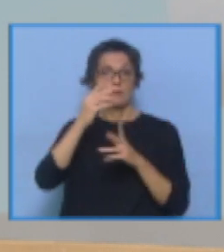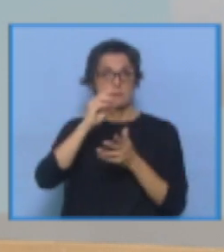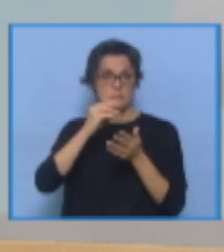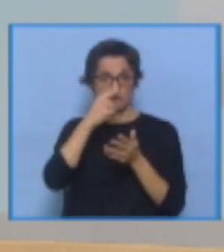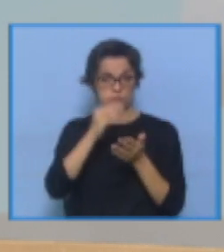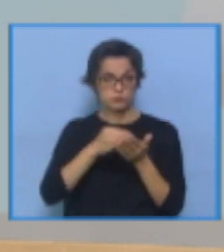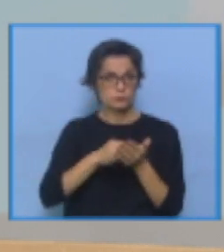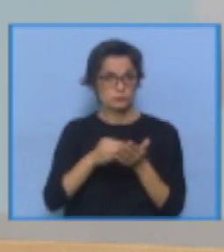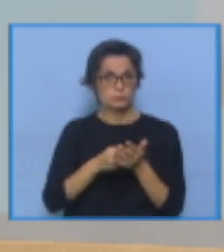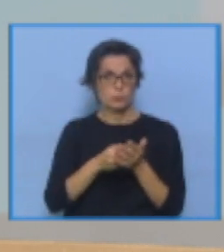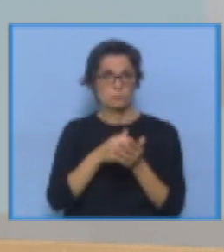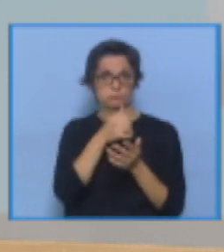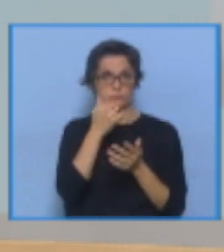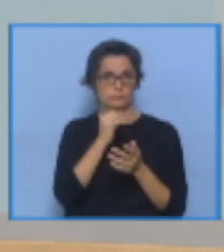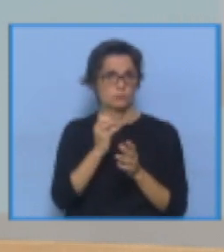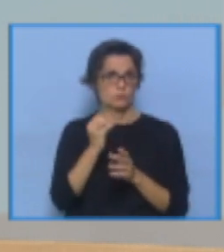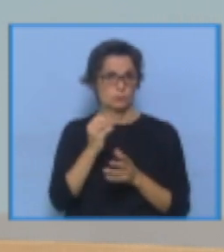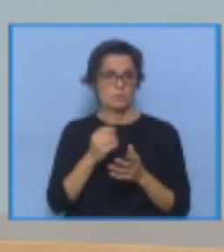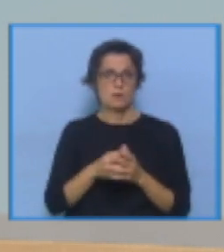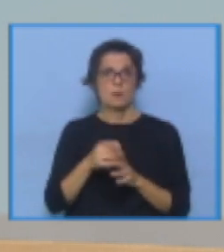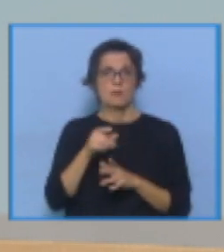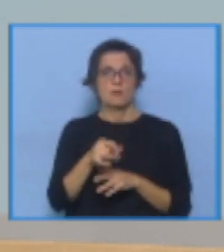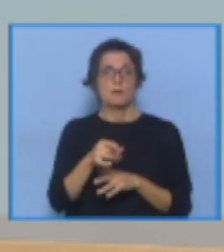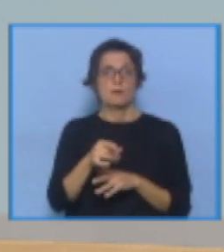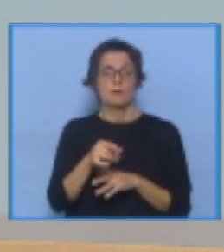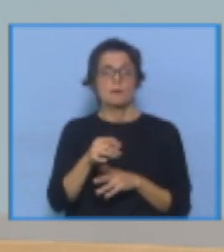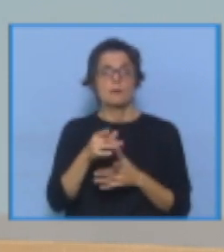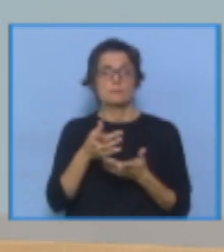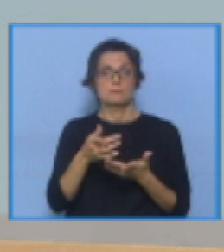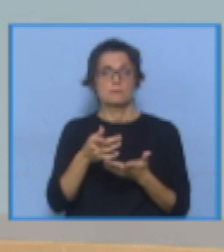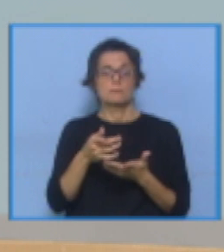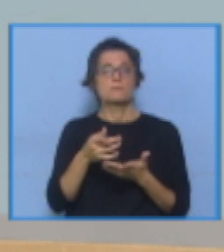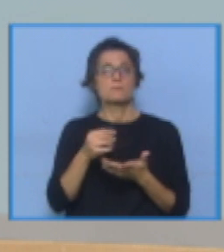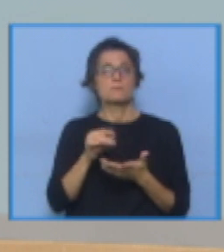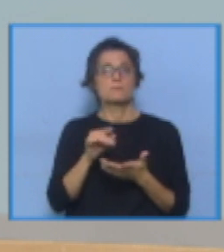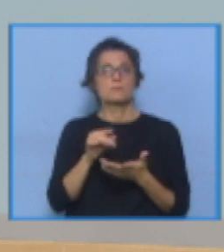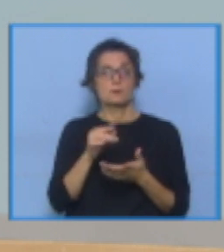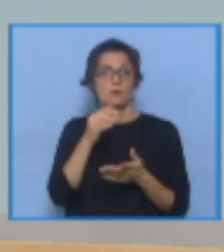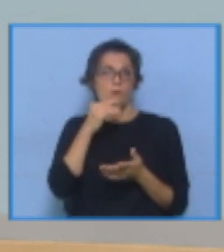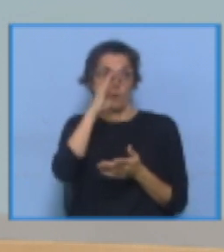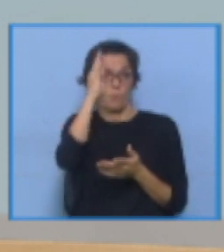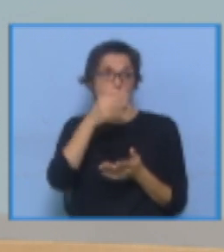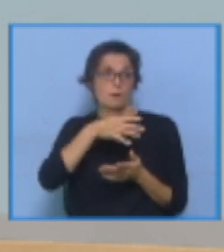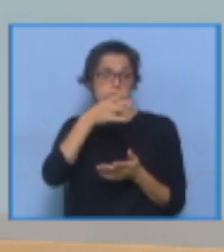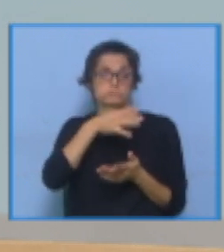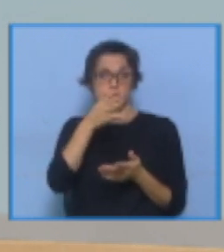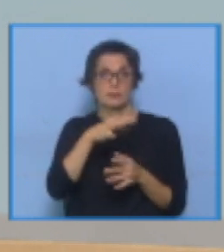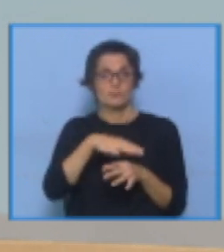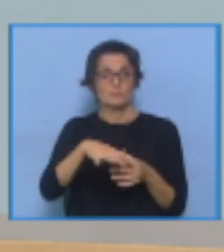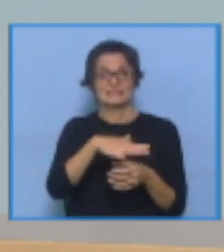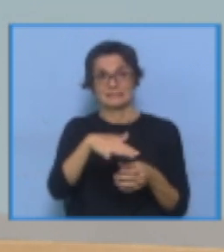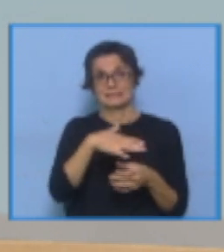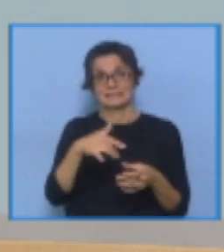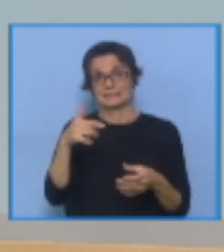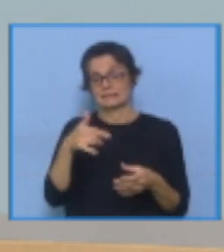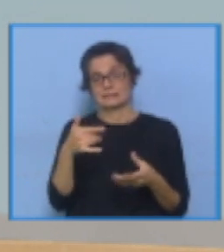dizer, o Papa descreve nesta mensagem a situação atual, que não é muito diferente do tempo do